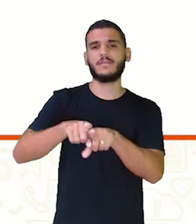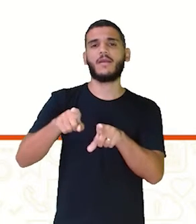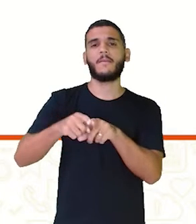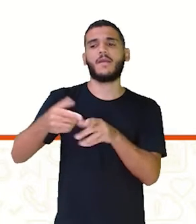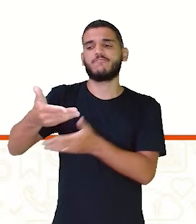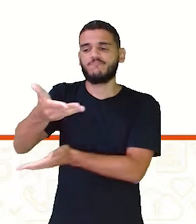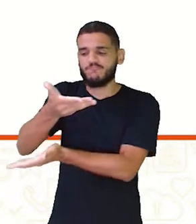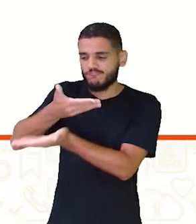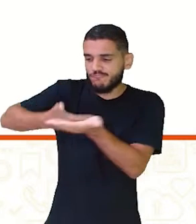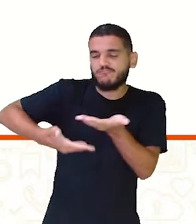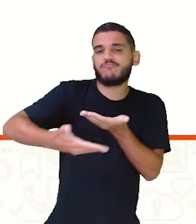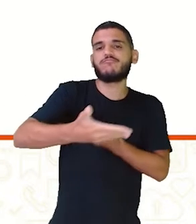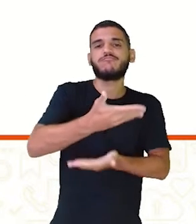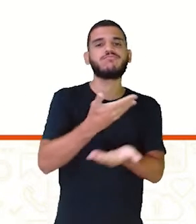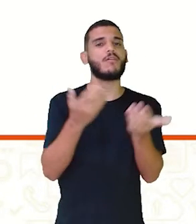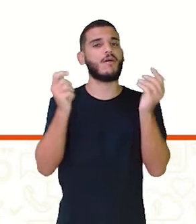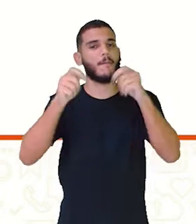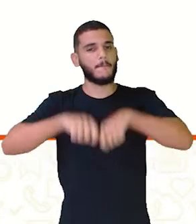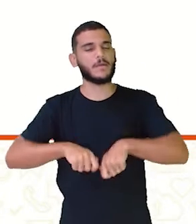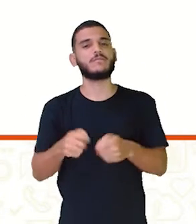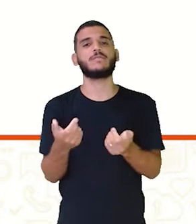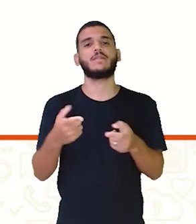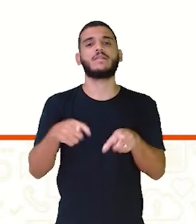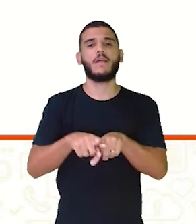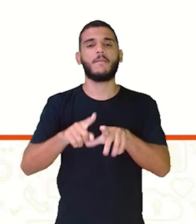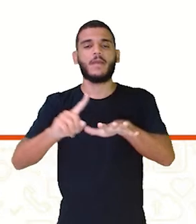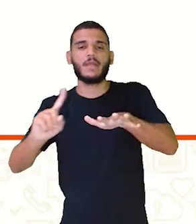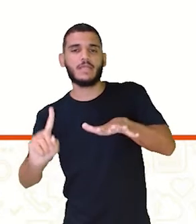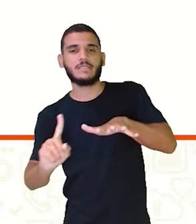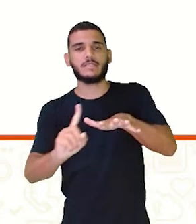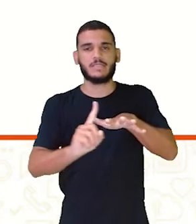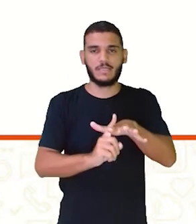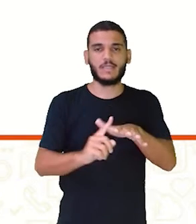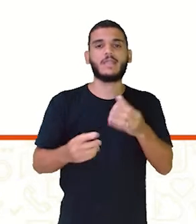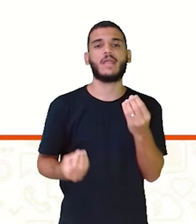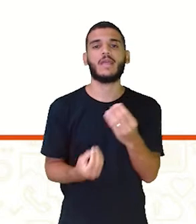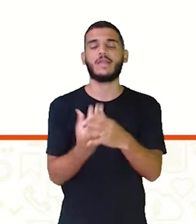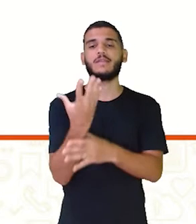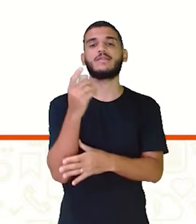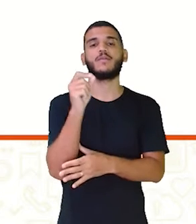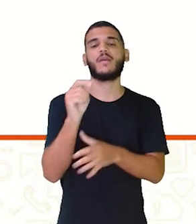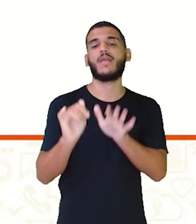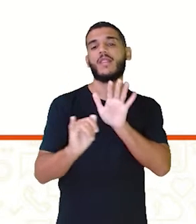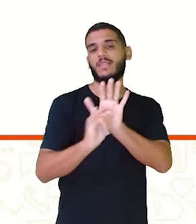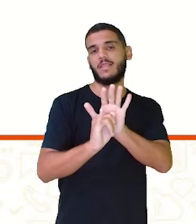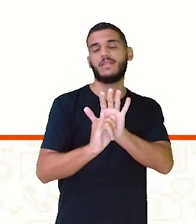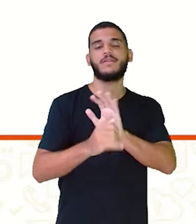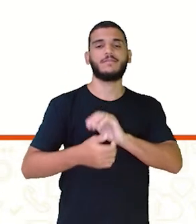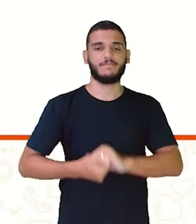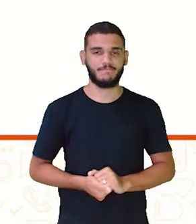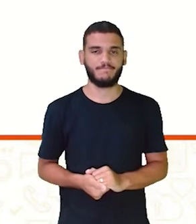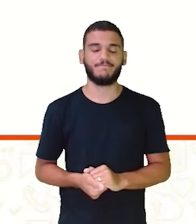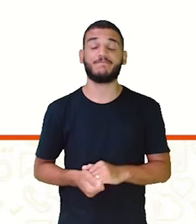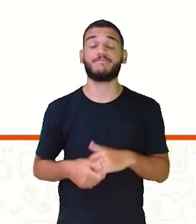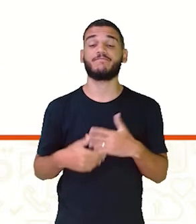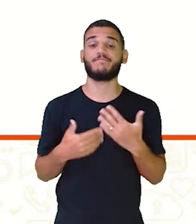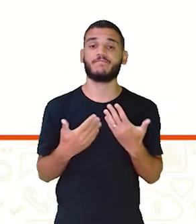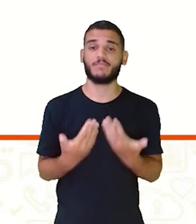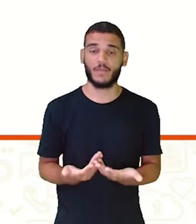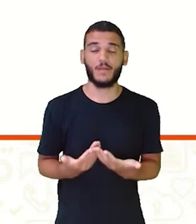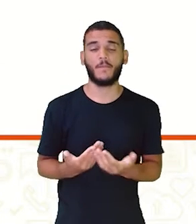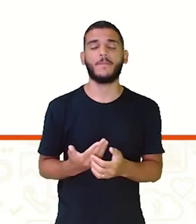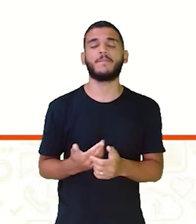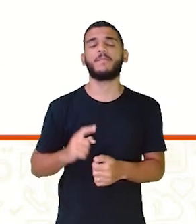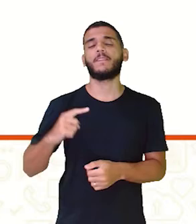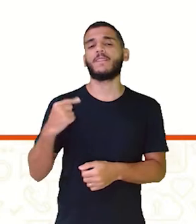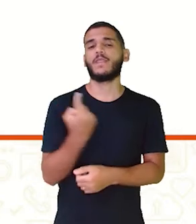sociais, nas possibilidades de se integrar e na formação de identidade. Então, quando